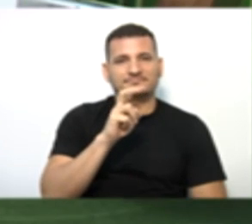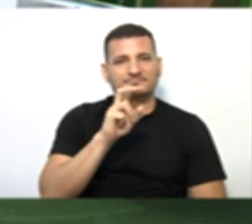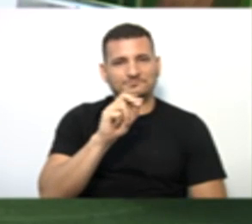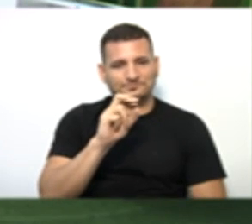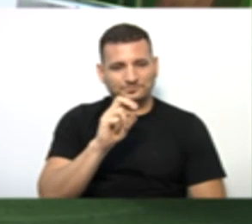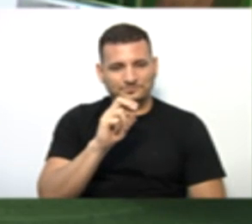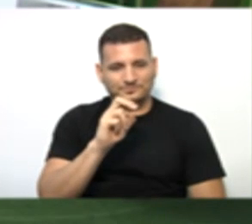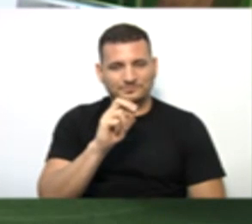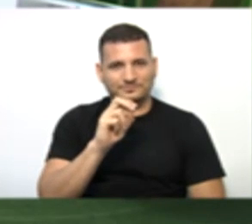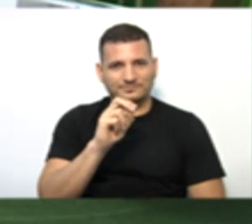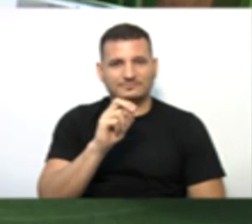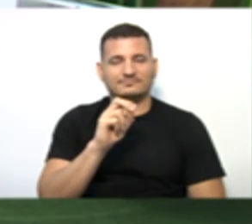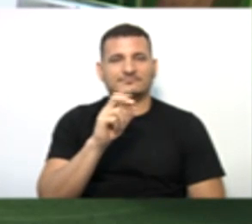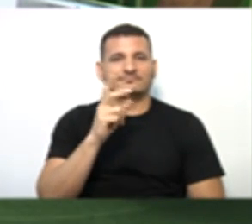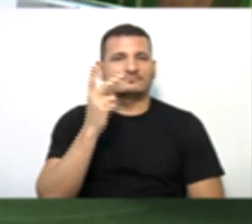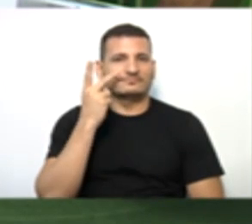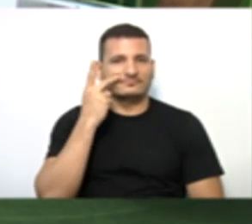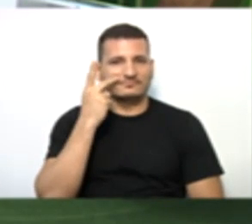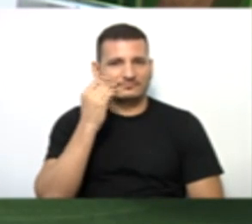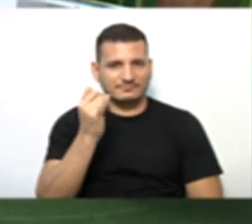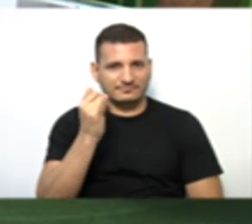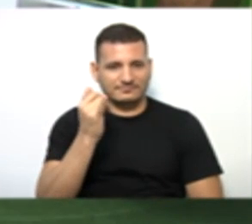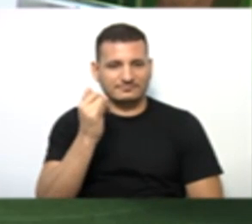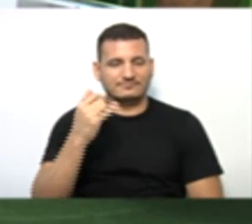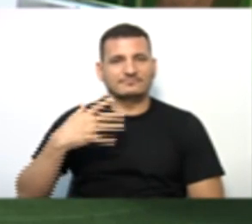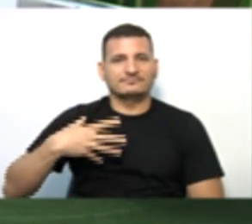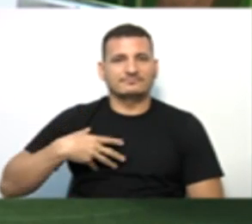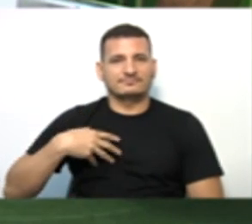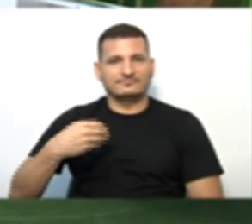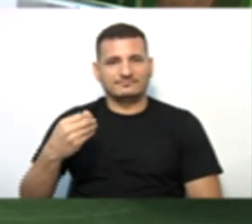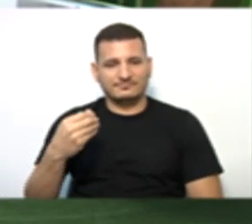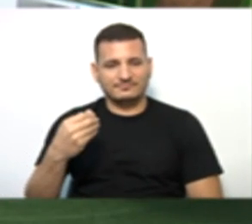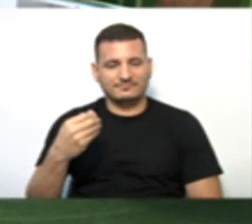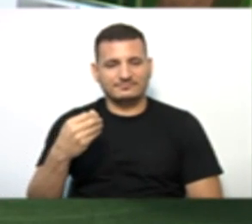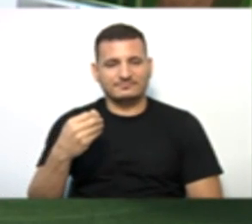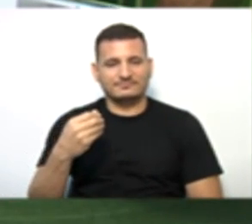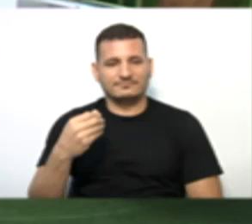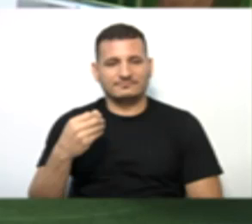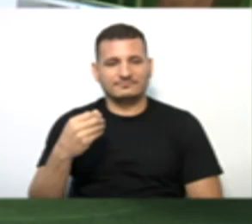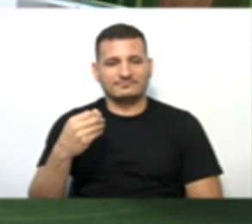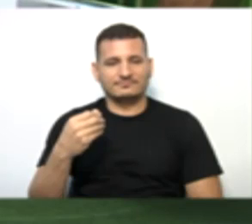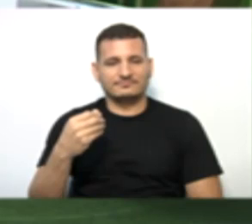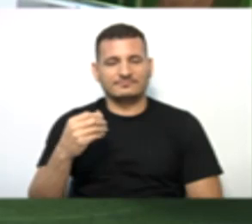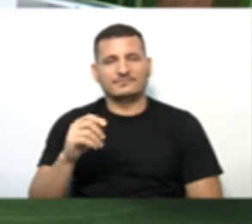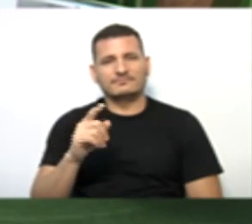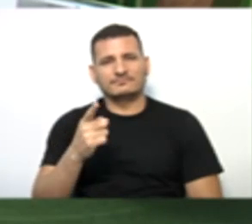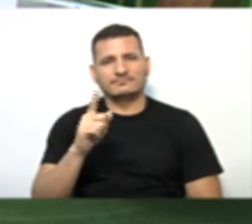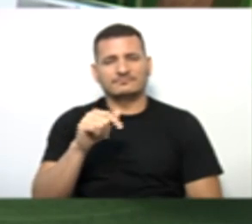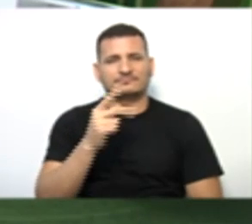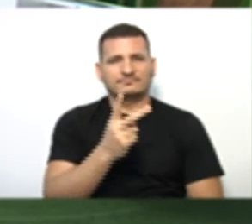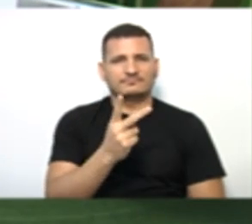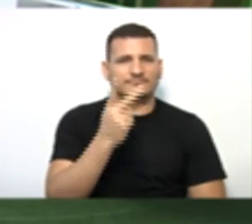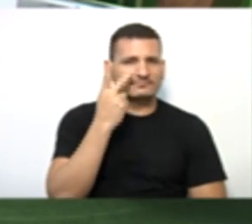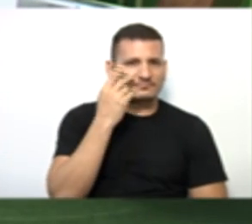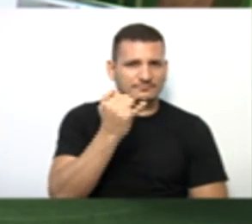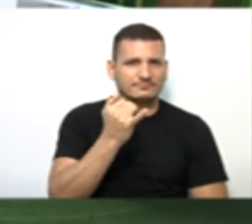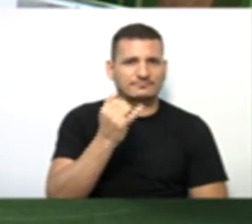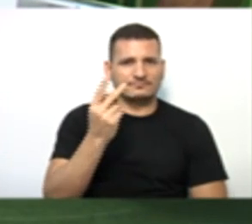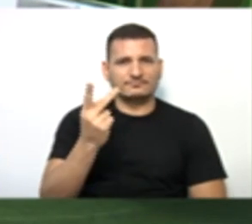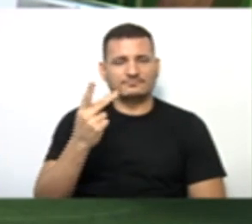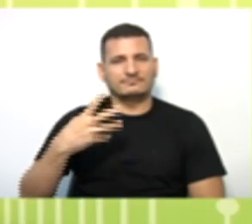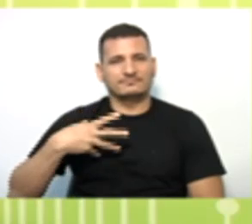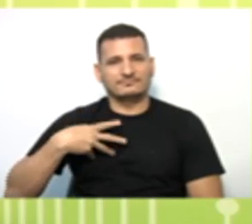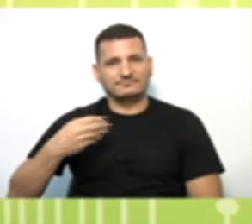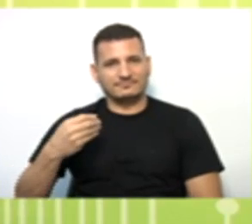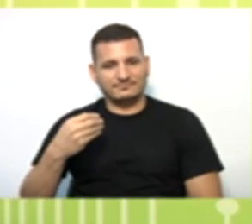Isso, tem um pai e um filho. Aí o pessoal deve estar se perguntando aí agora, mas professor, não era 2 pais e 2 filhos? Olha a